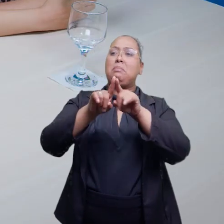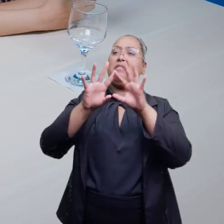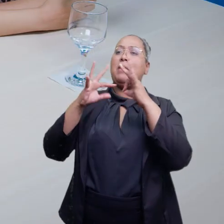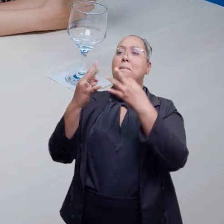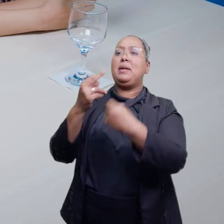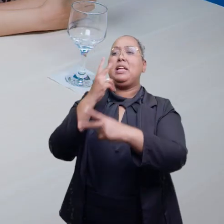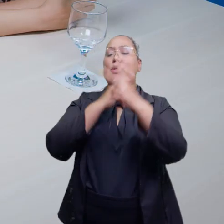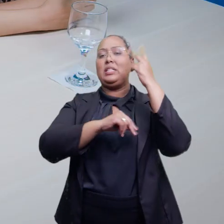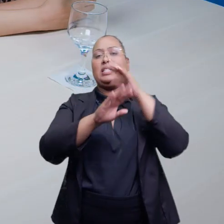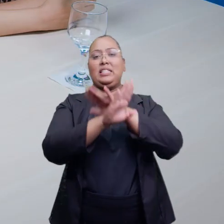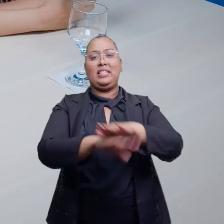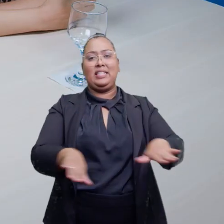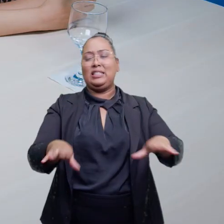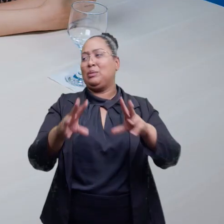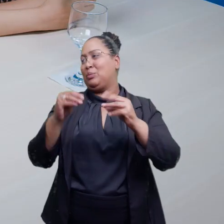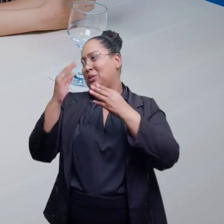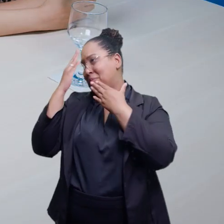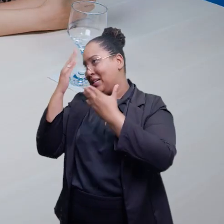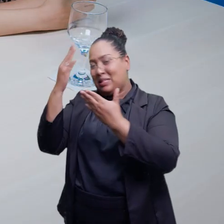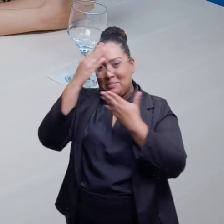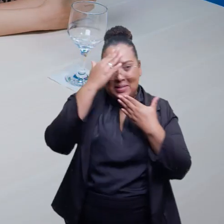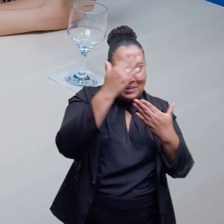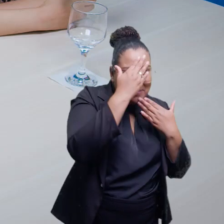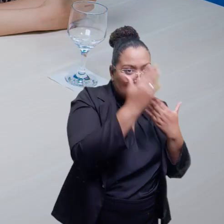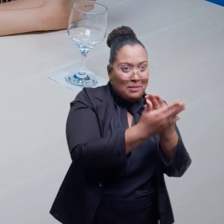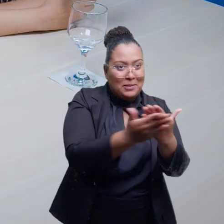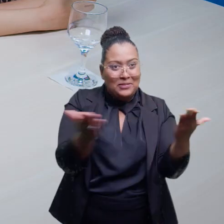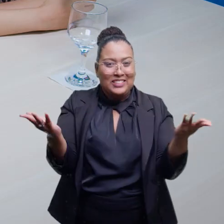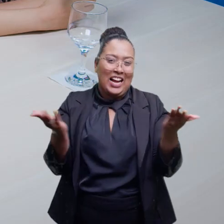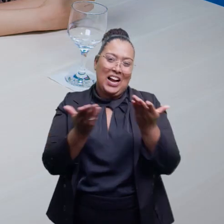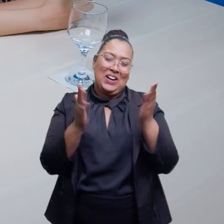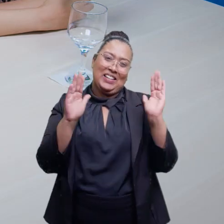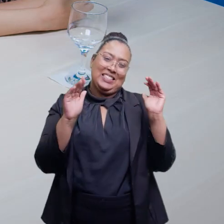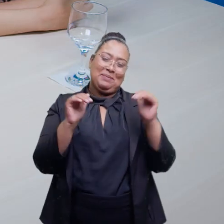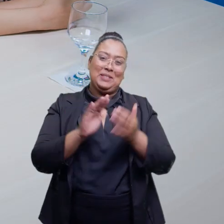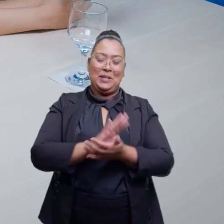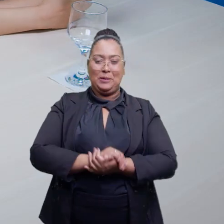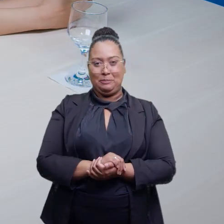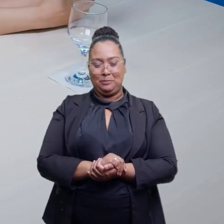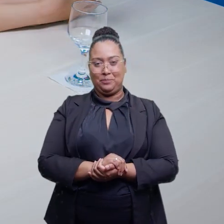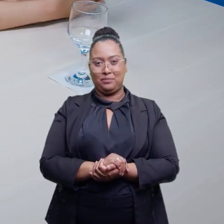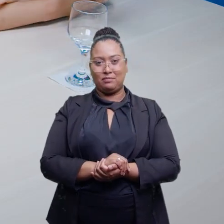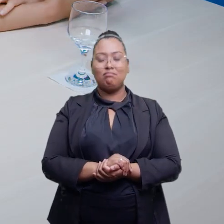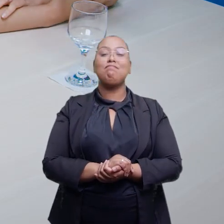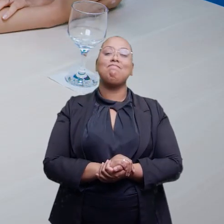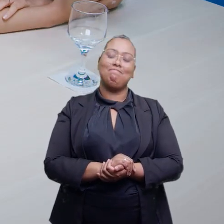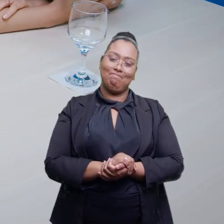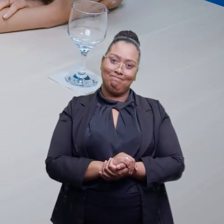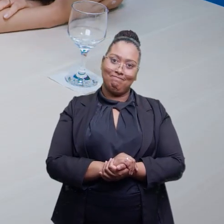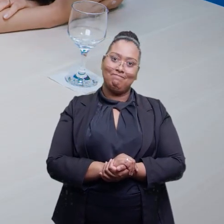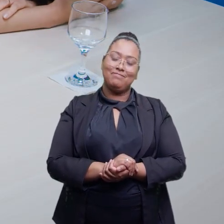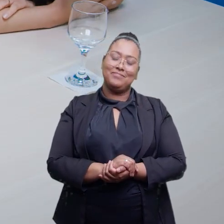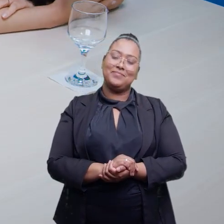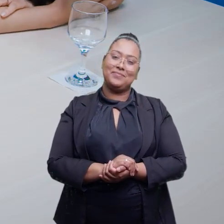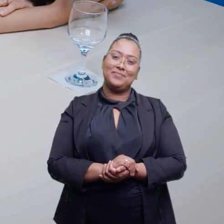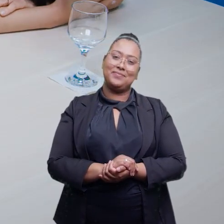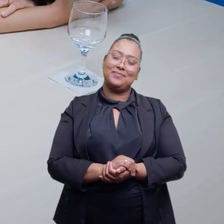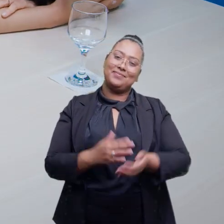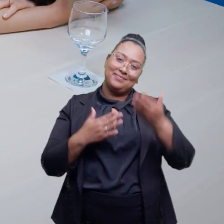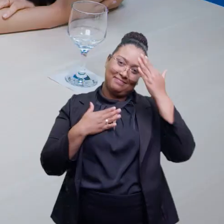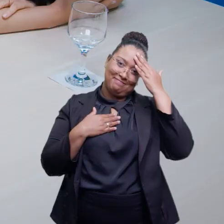essas crianças e adolescentes. Então, queria agradecer vocês e pedir para vocês se despedirem. Queria agradecer